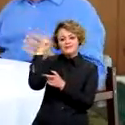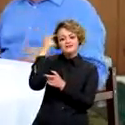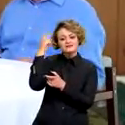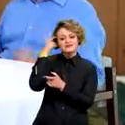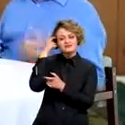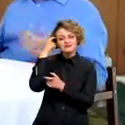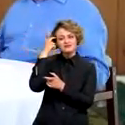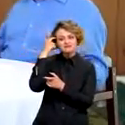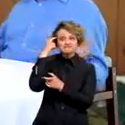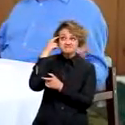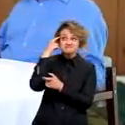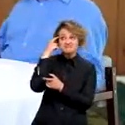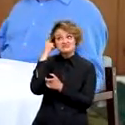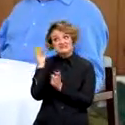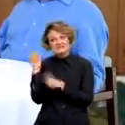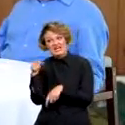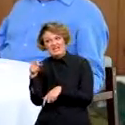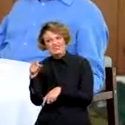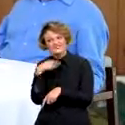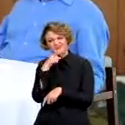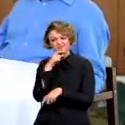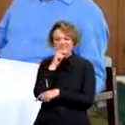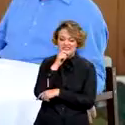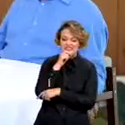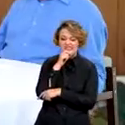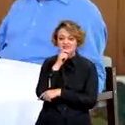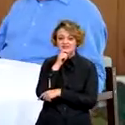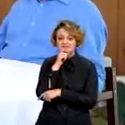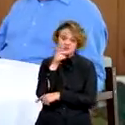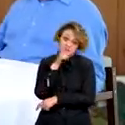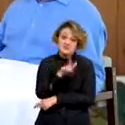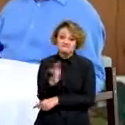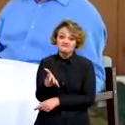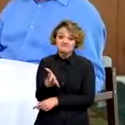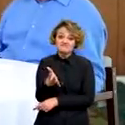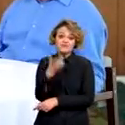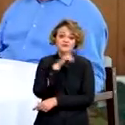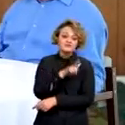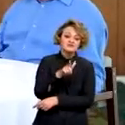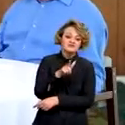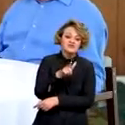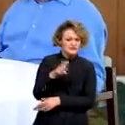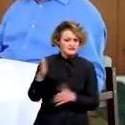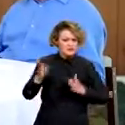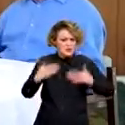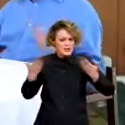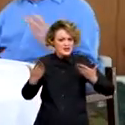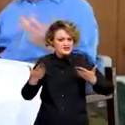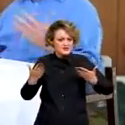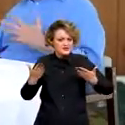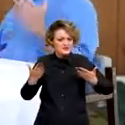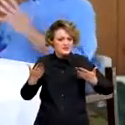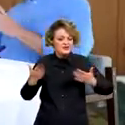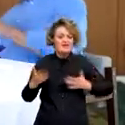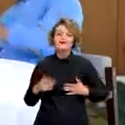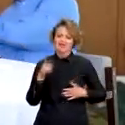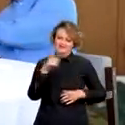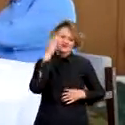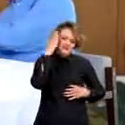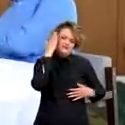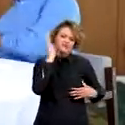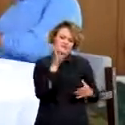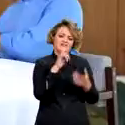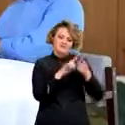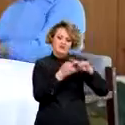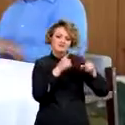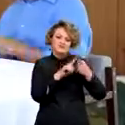bola adiante achando que isso não vai rolar. E rolou. Quer dizer, você se surpreendeu, de certa maneira? Claro que você estava sabendo as